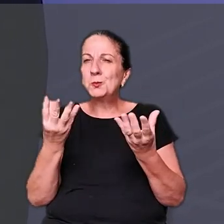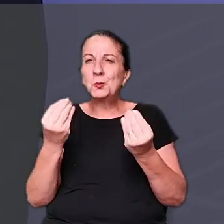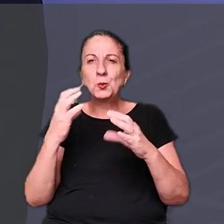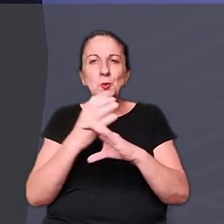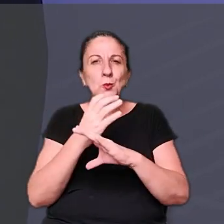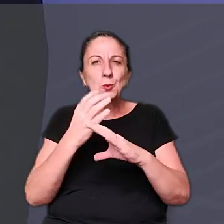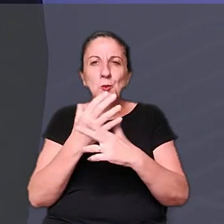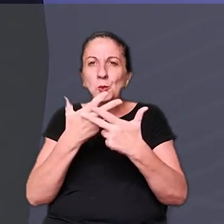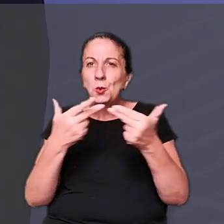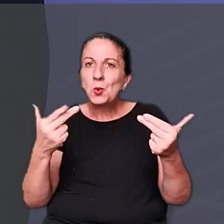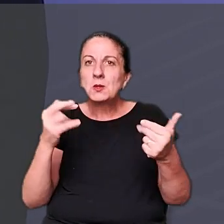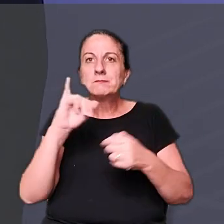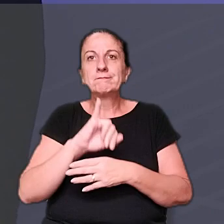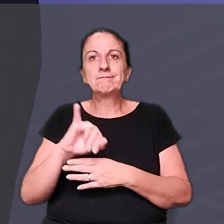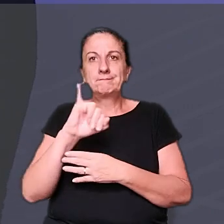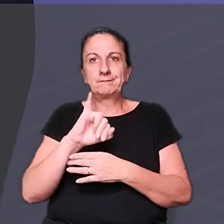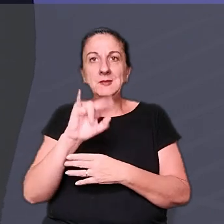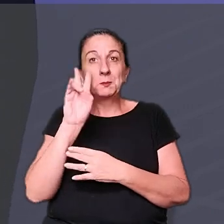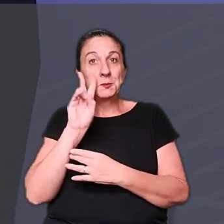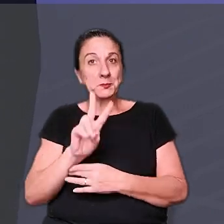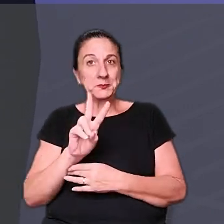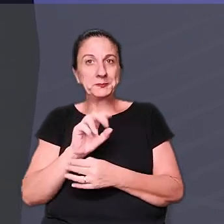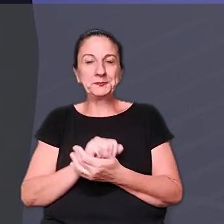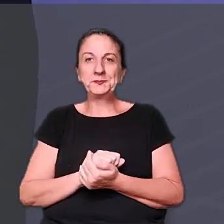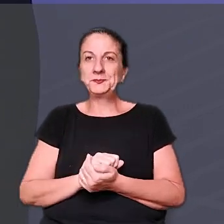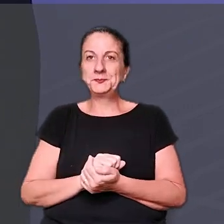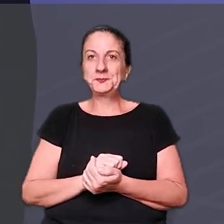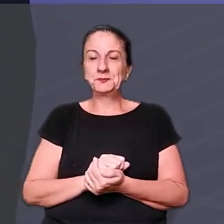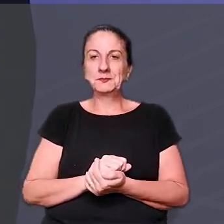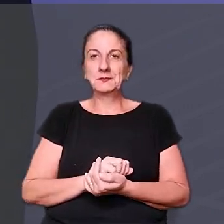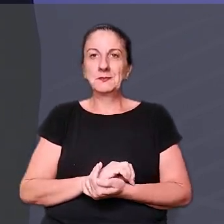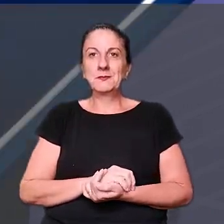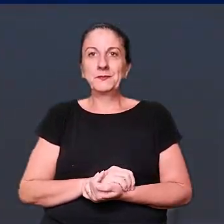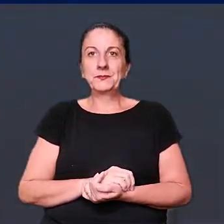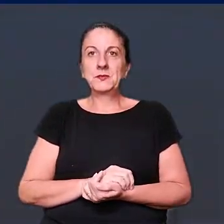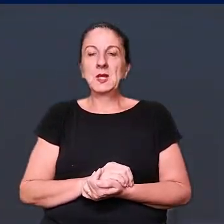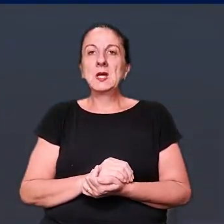hoje está cheio de decisões relevantes, viu, Luana? Dá só uma olhada.